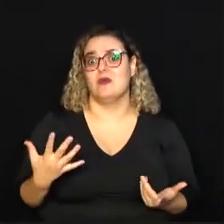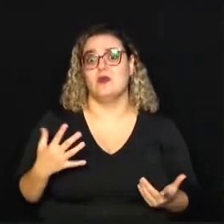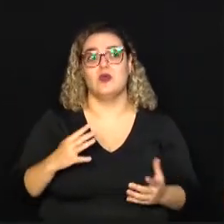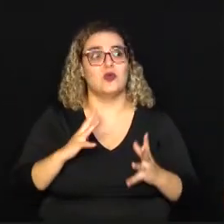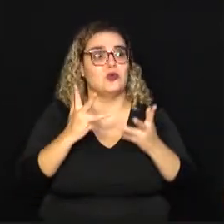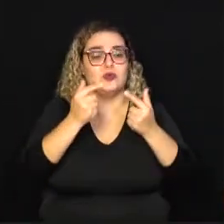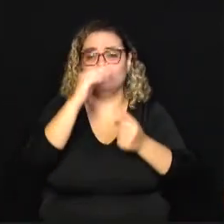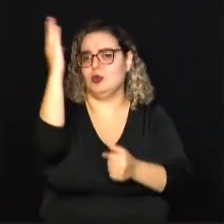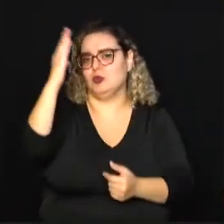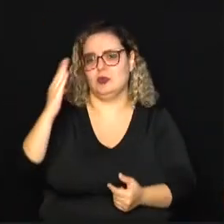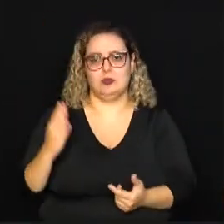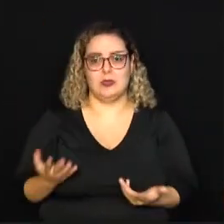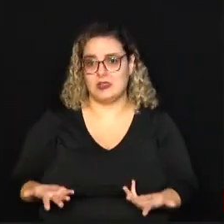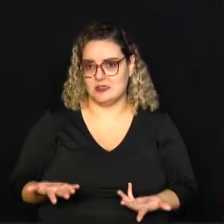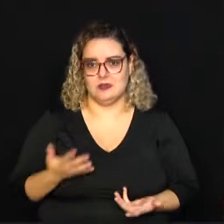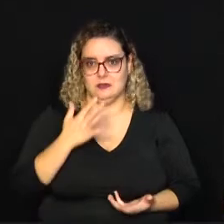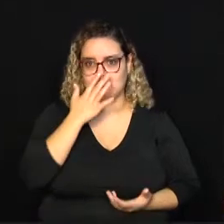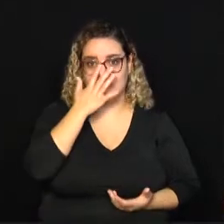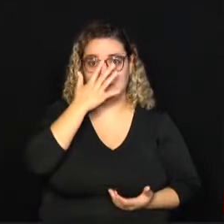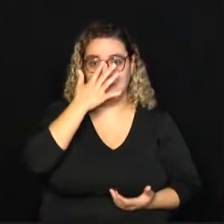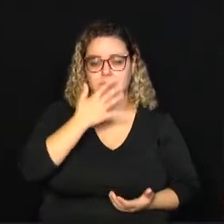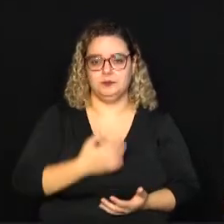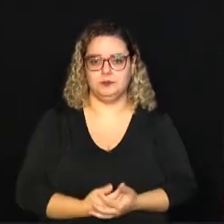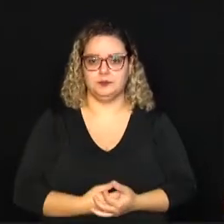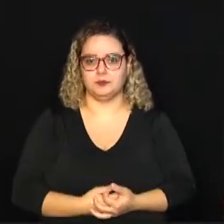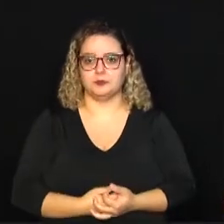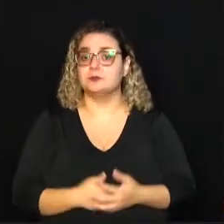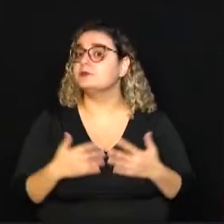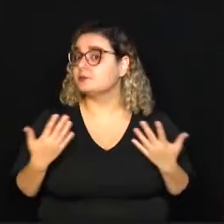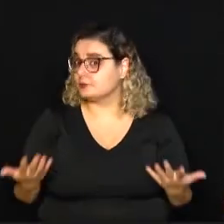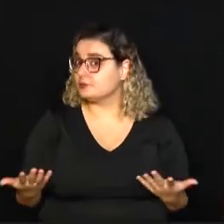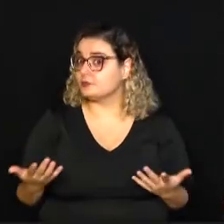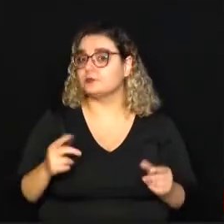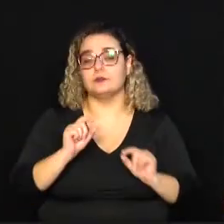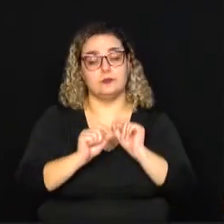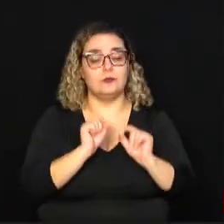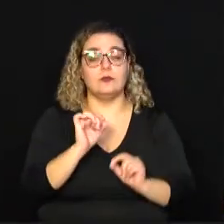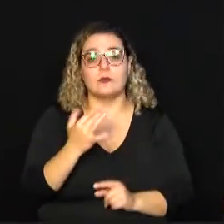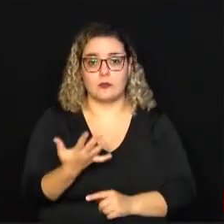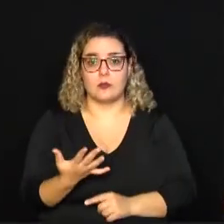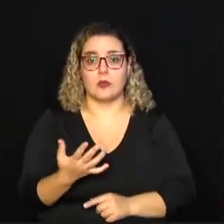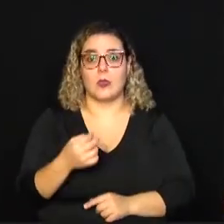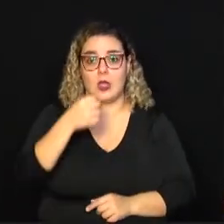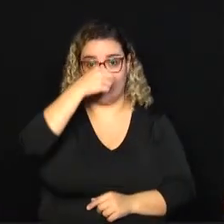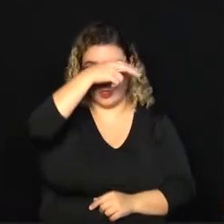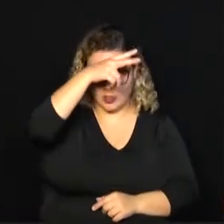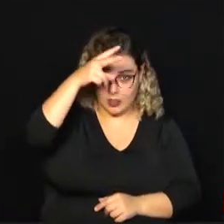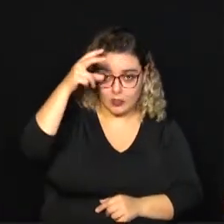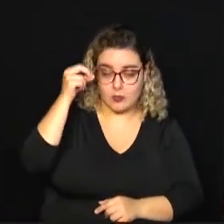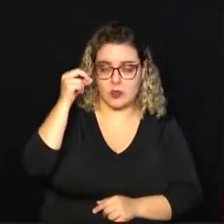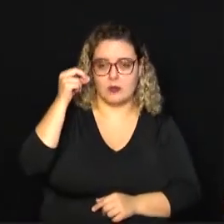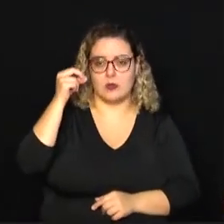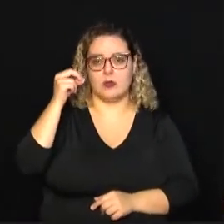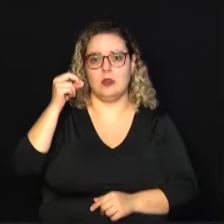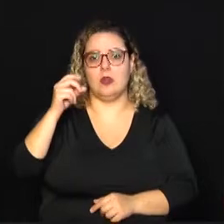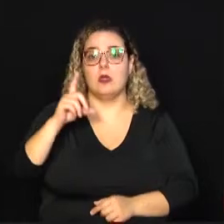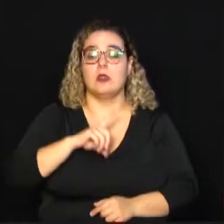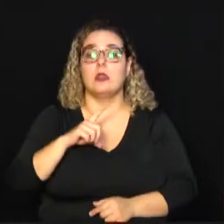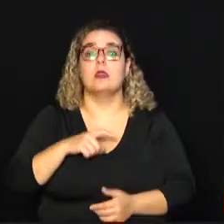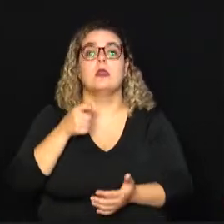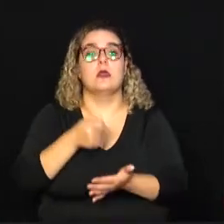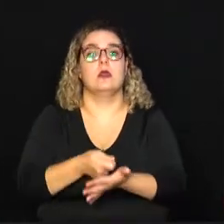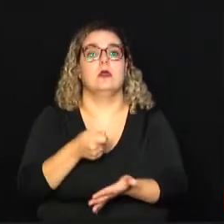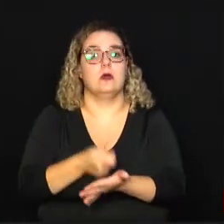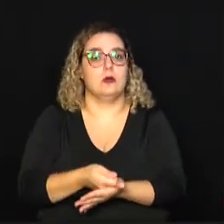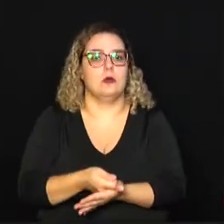afora. Então, o fato é que a Prefeitura ela tem a obrigação de